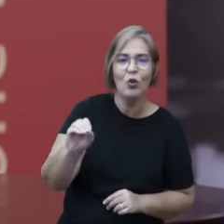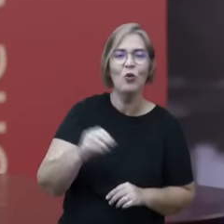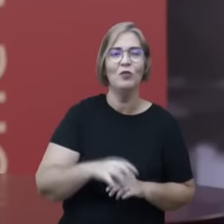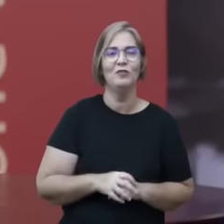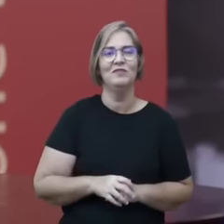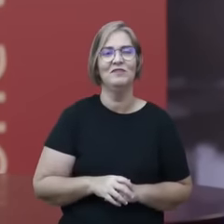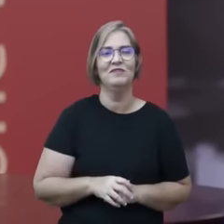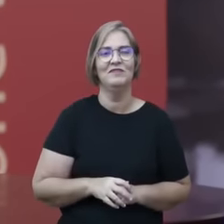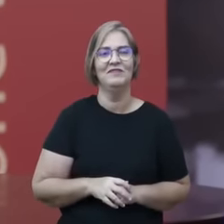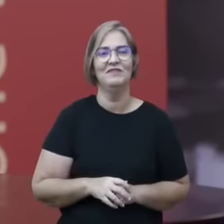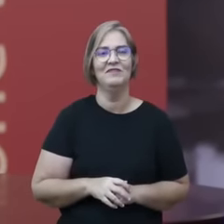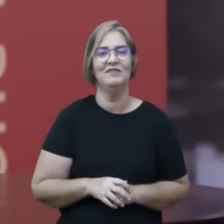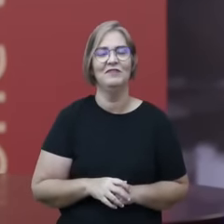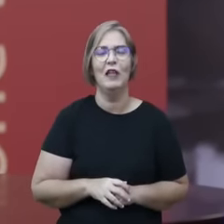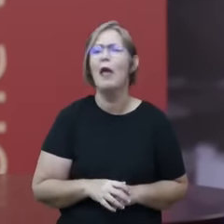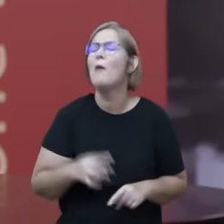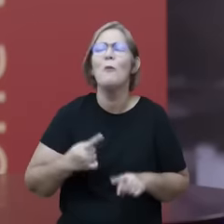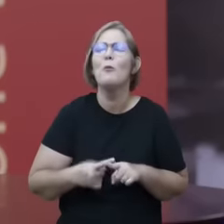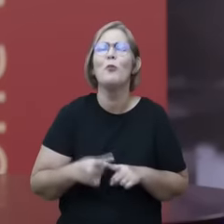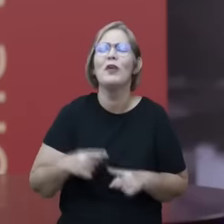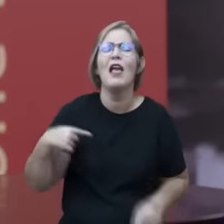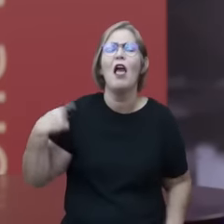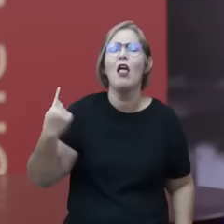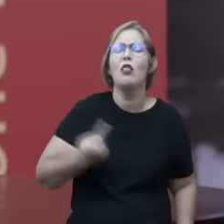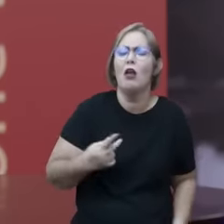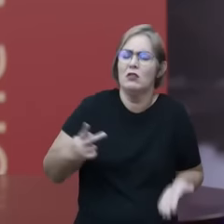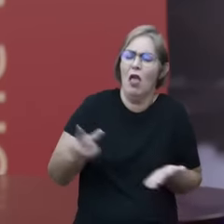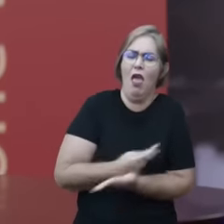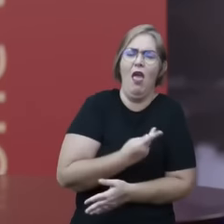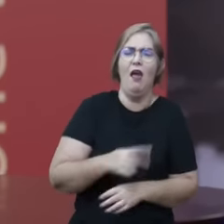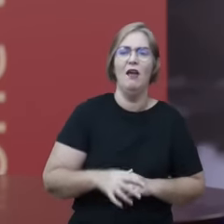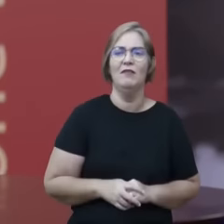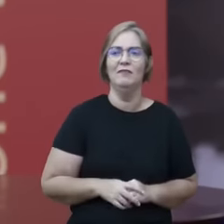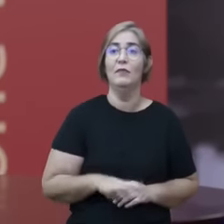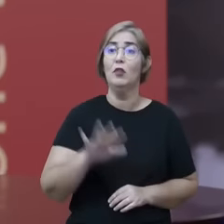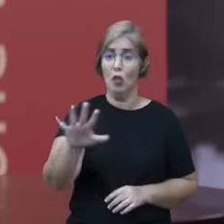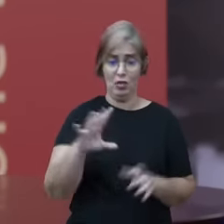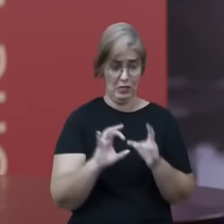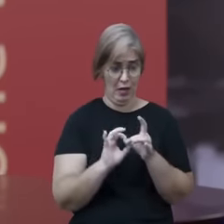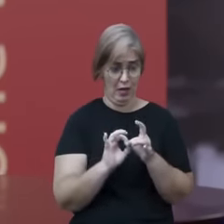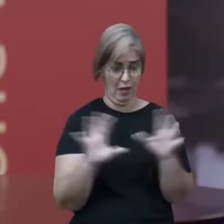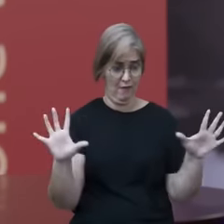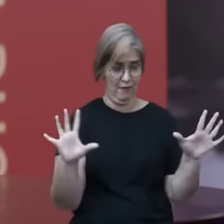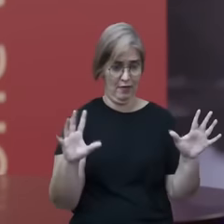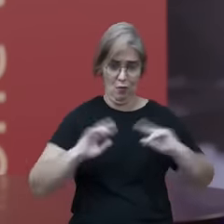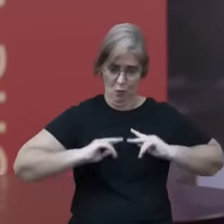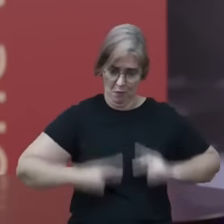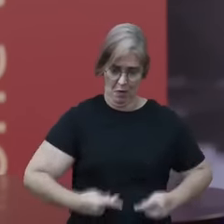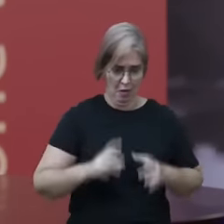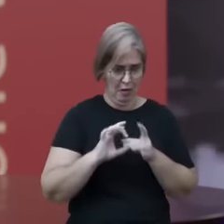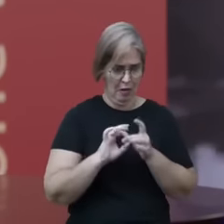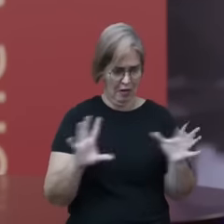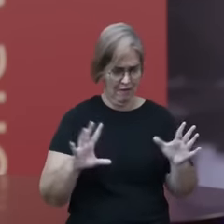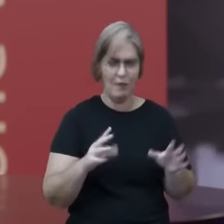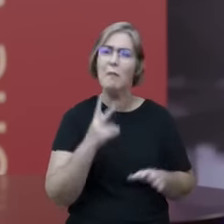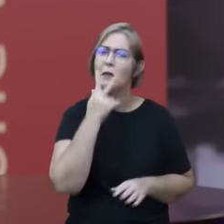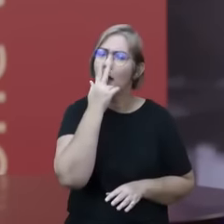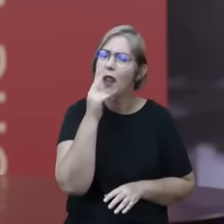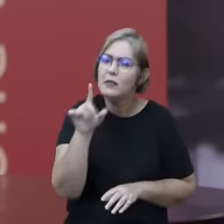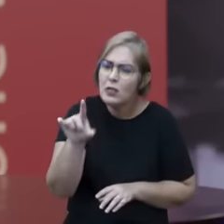embaixo, né? Por que que nós erramos? Veja, nós temos livre arbítrio, mas por que que nós eh fazemos sempre as mesmas coisas